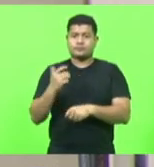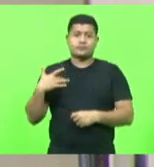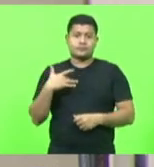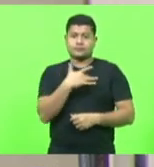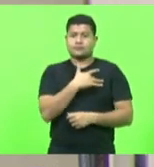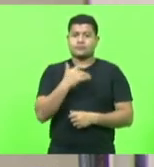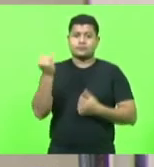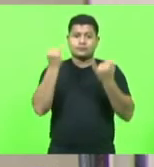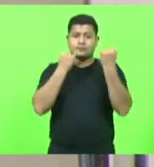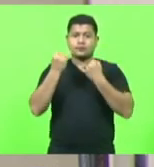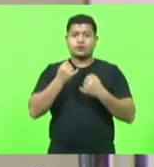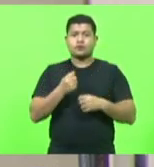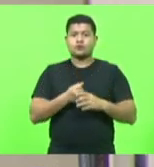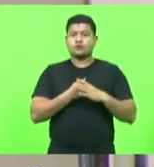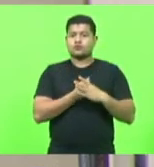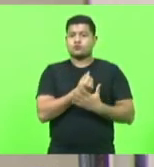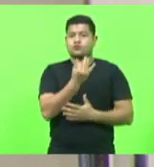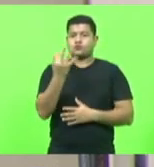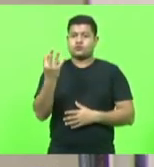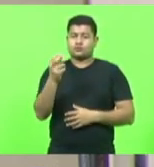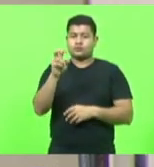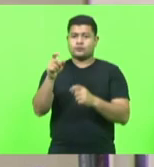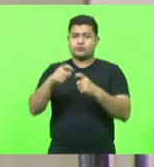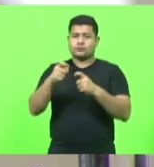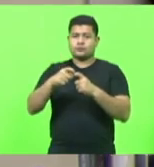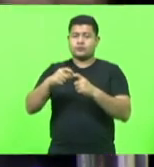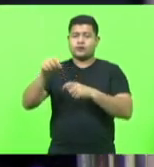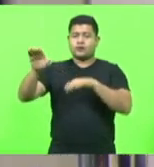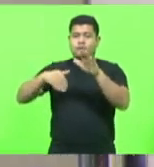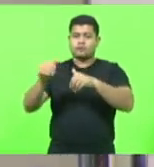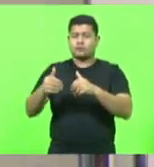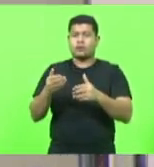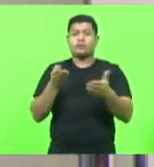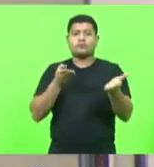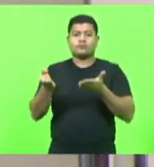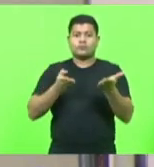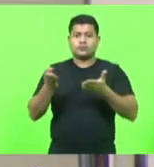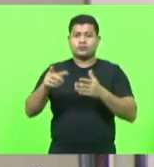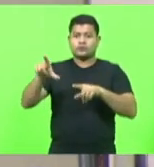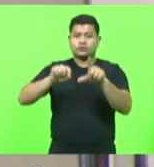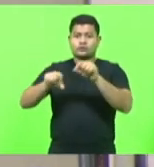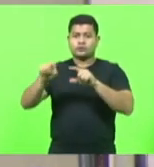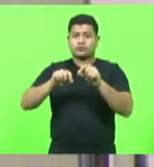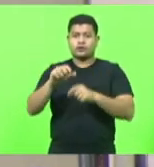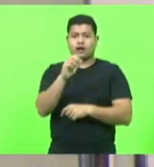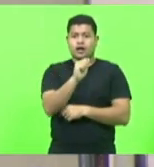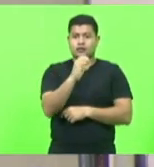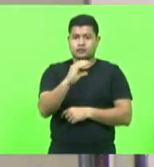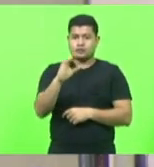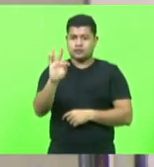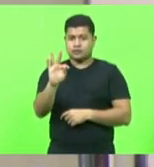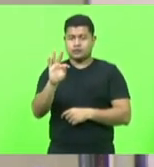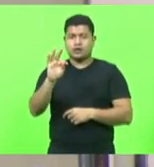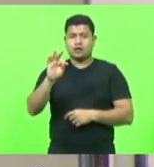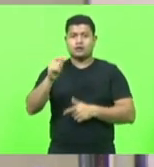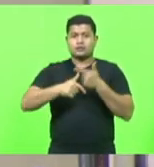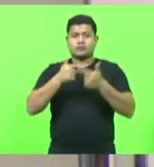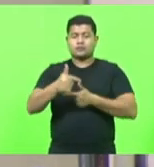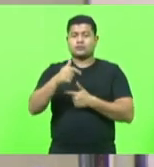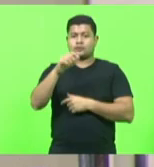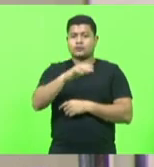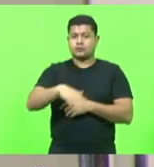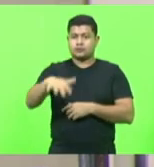acerca do número de médicos contratados mediante processo seletivo, contrato temporário ACT em atuação no Estado de Santa Catarina, em